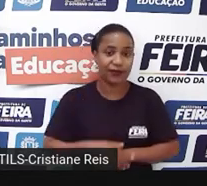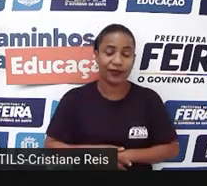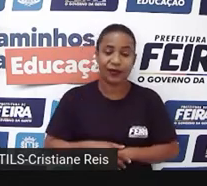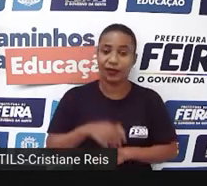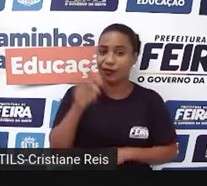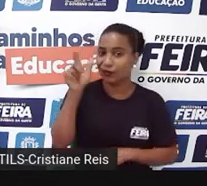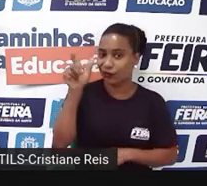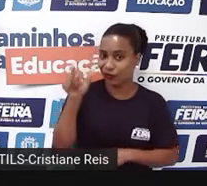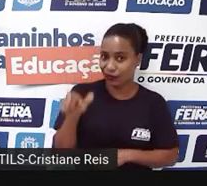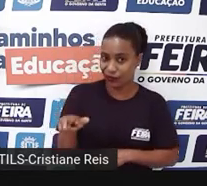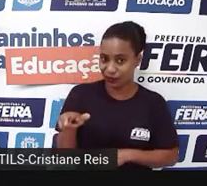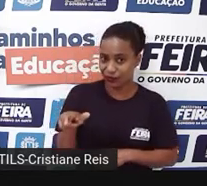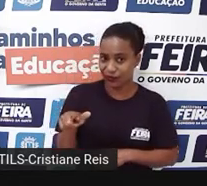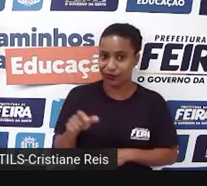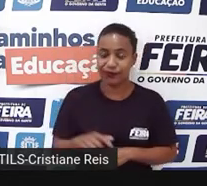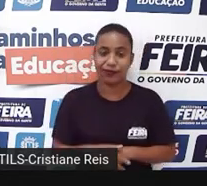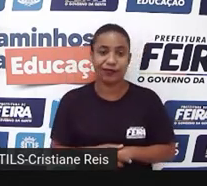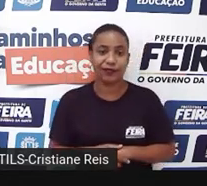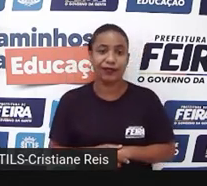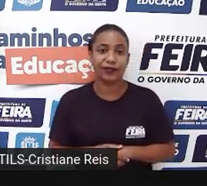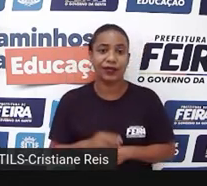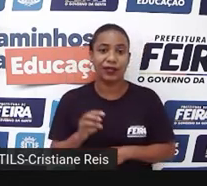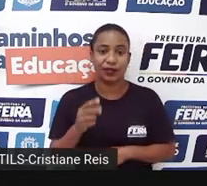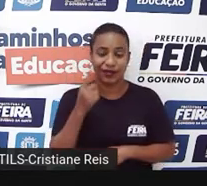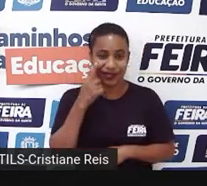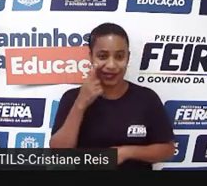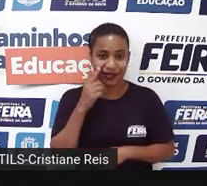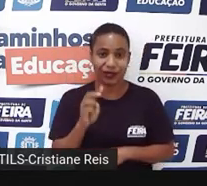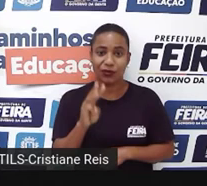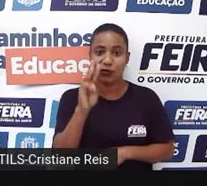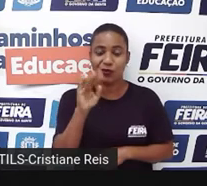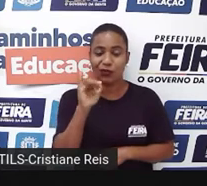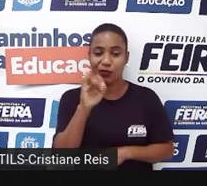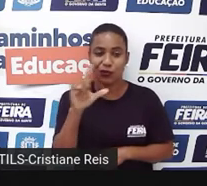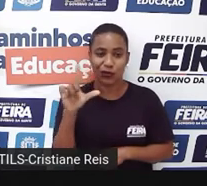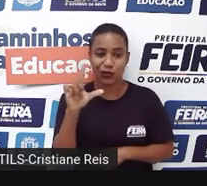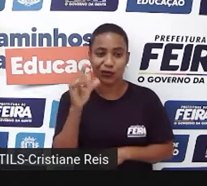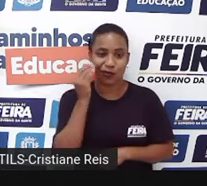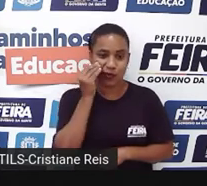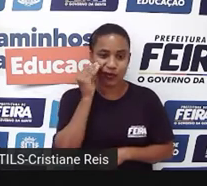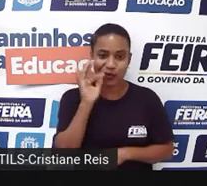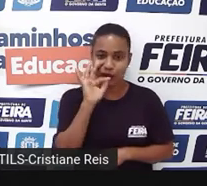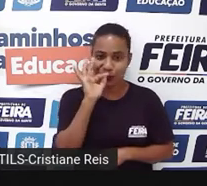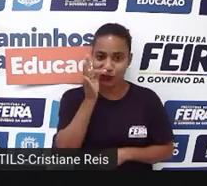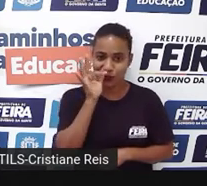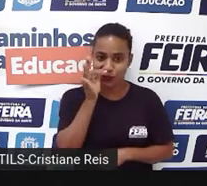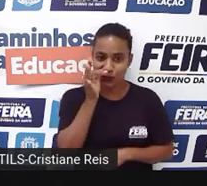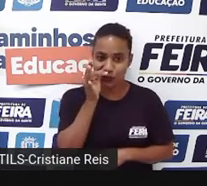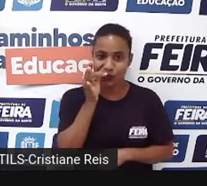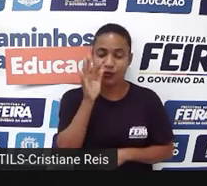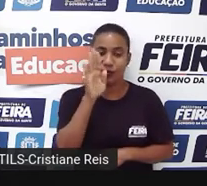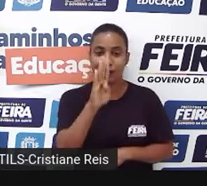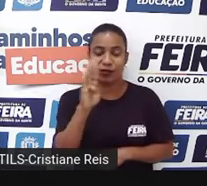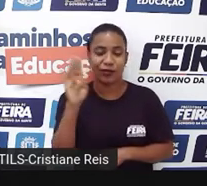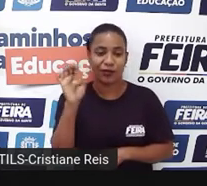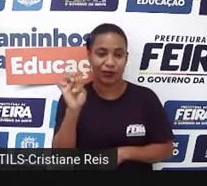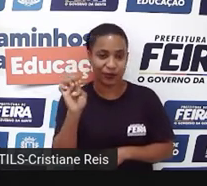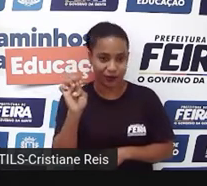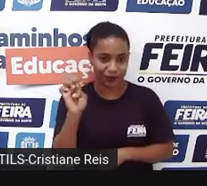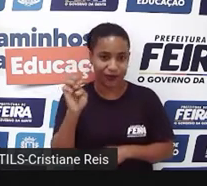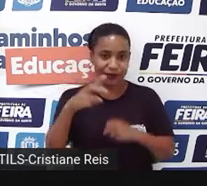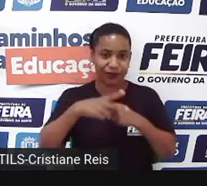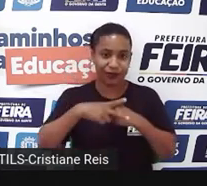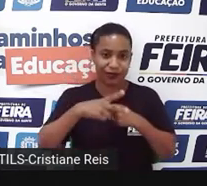sujeito, Transformers, o eu, que é a marca de futuro, né? O auxiliar de futuro, o verbo na sua